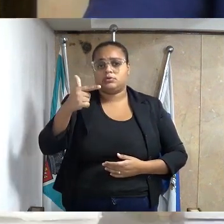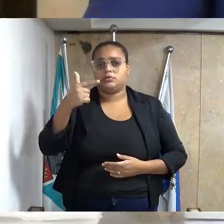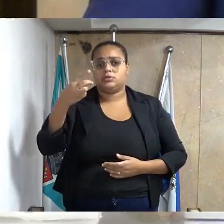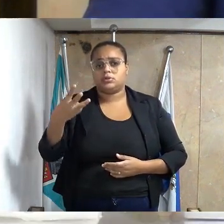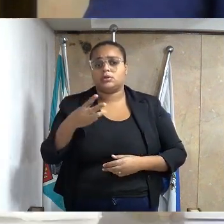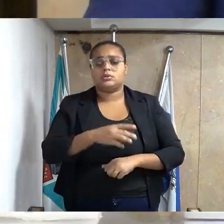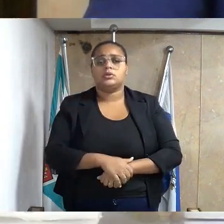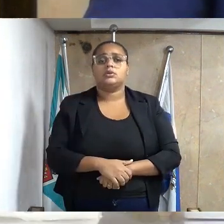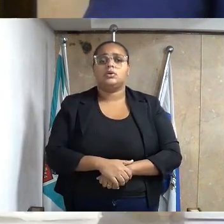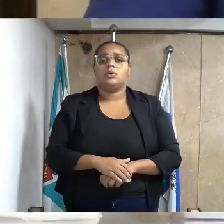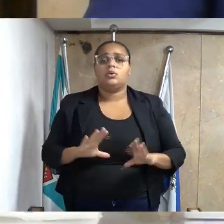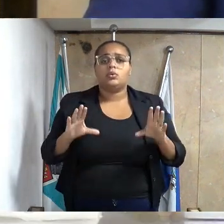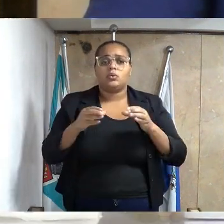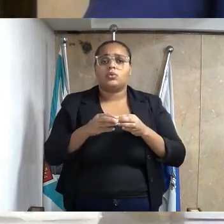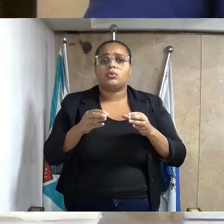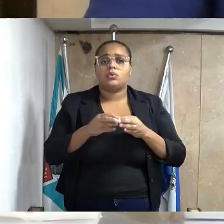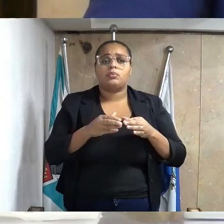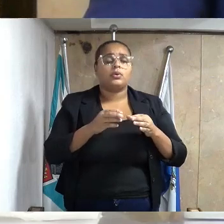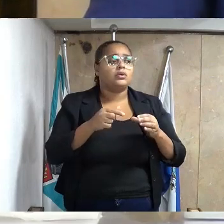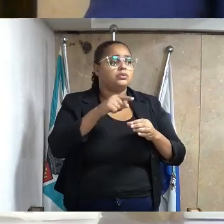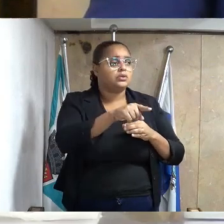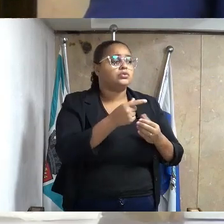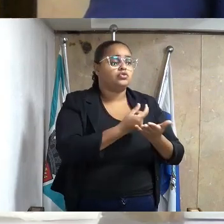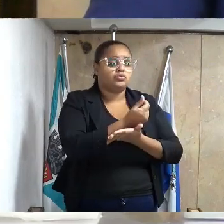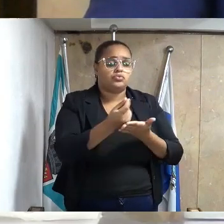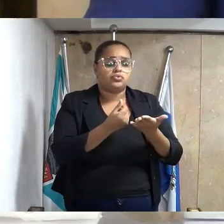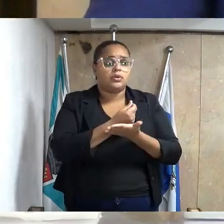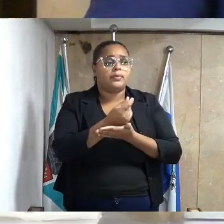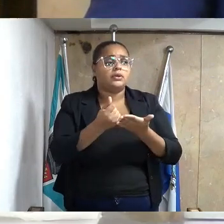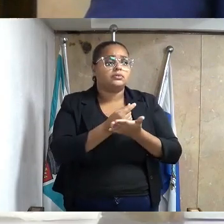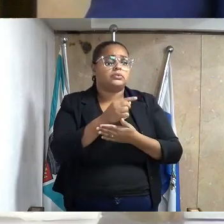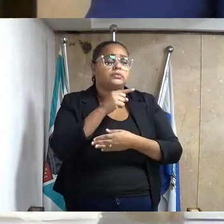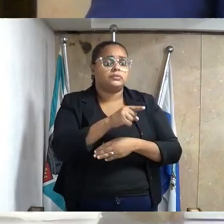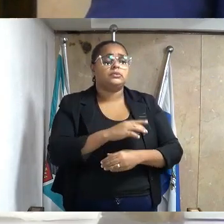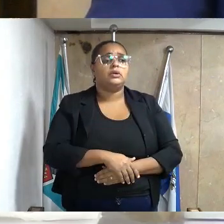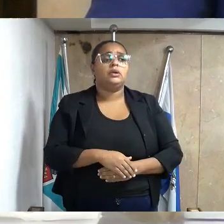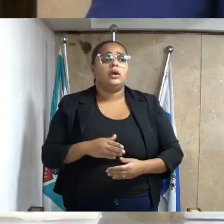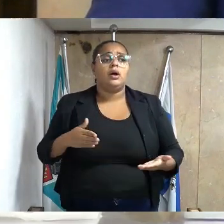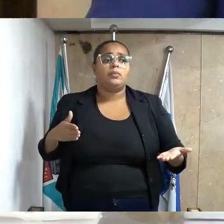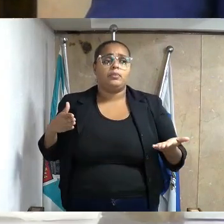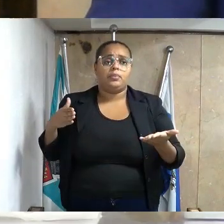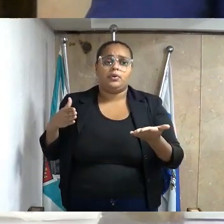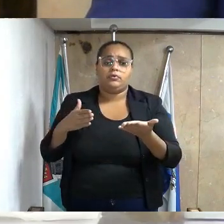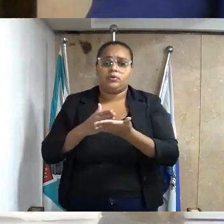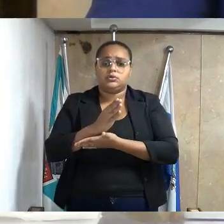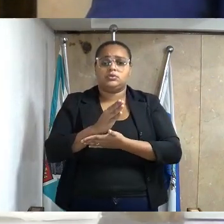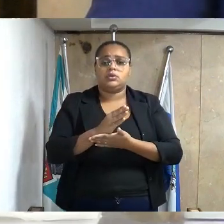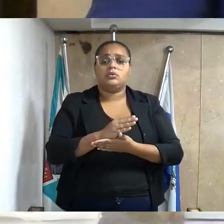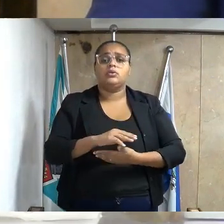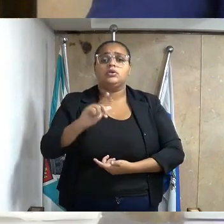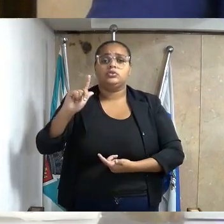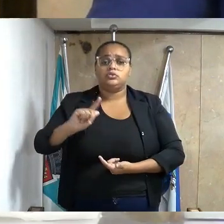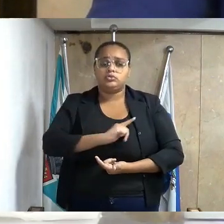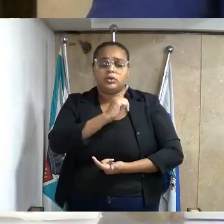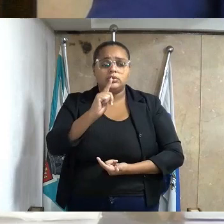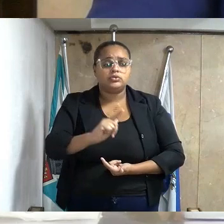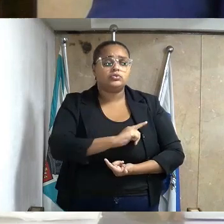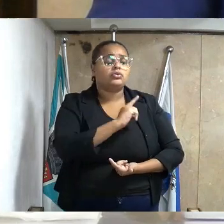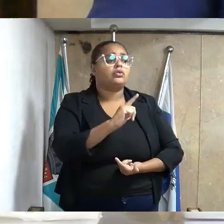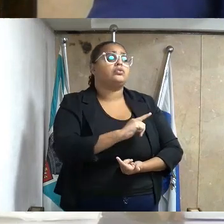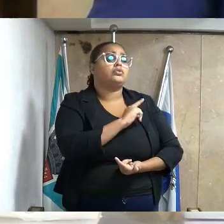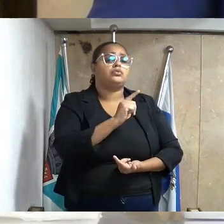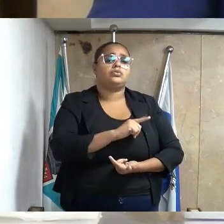459/2023 da Comissão Permanente de Finanças e Orçamento, aprovando as contas de gestão referentes